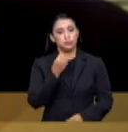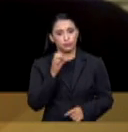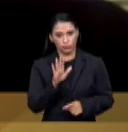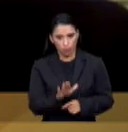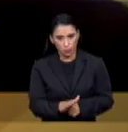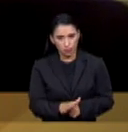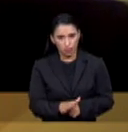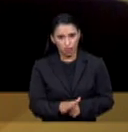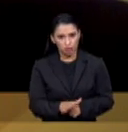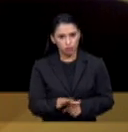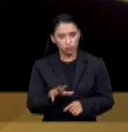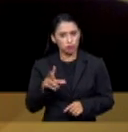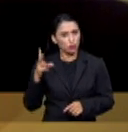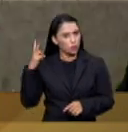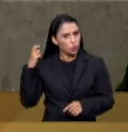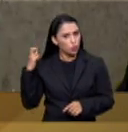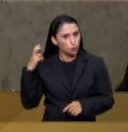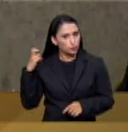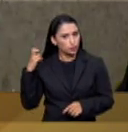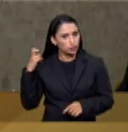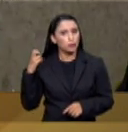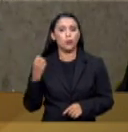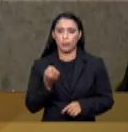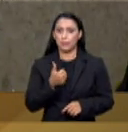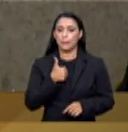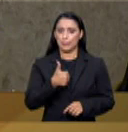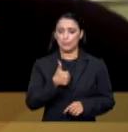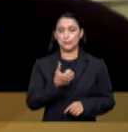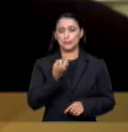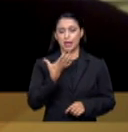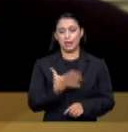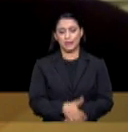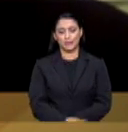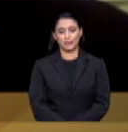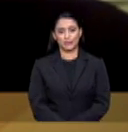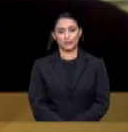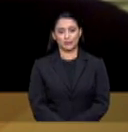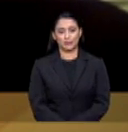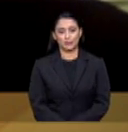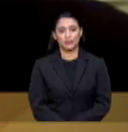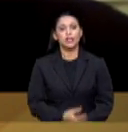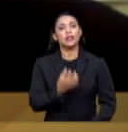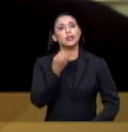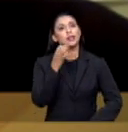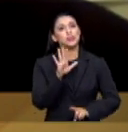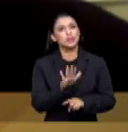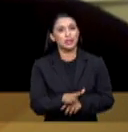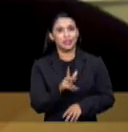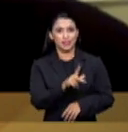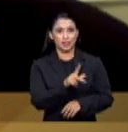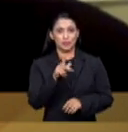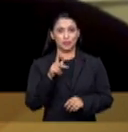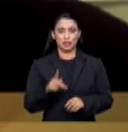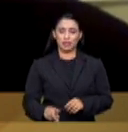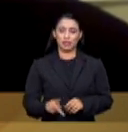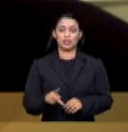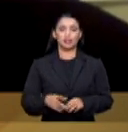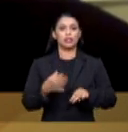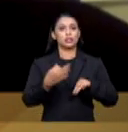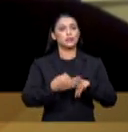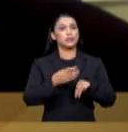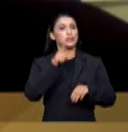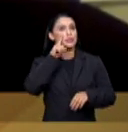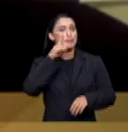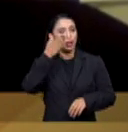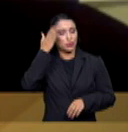Está me ouvindo, excelência? Bem. Ok, obrigado. Excelência, muito boa tarde, senhor presidente, excelentíssimo senhor ministro